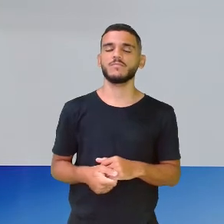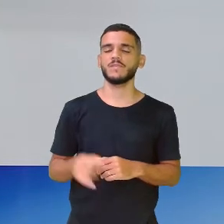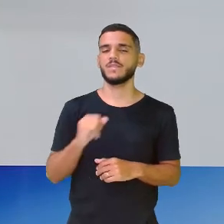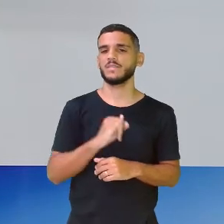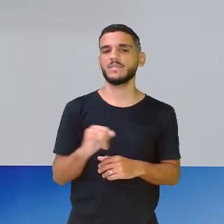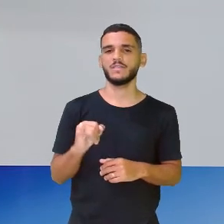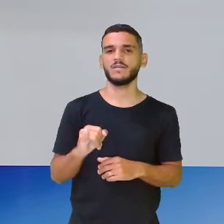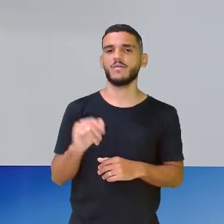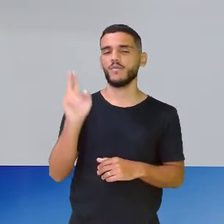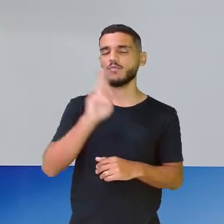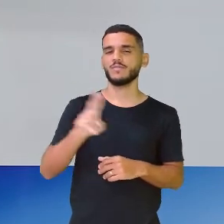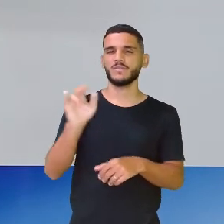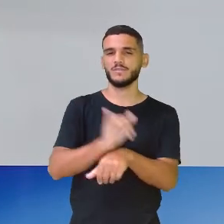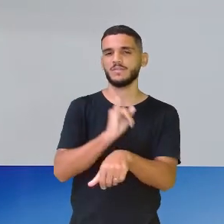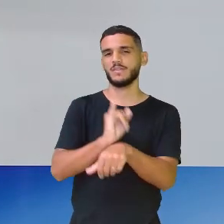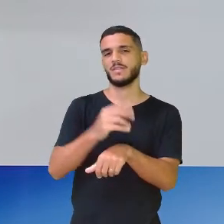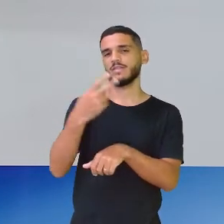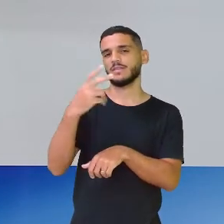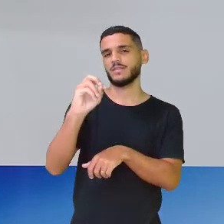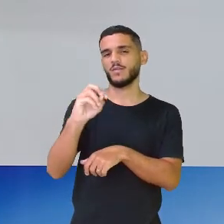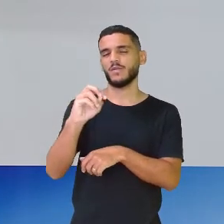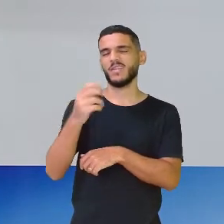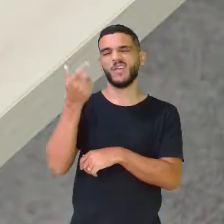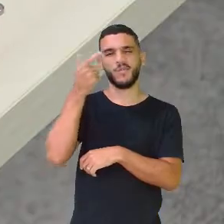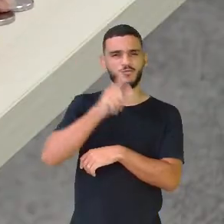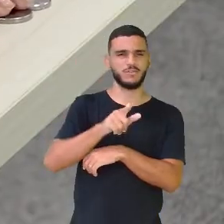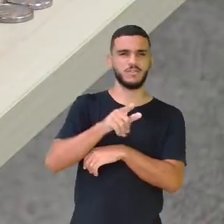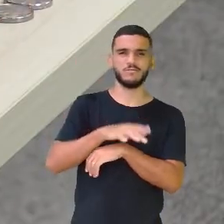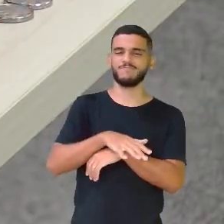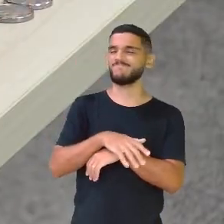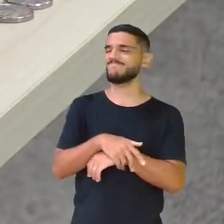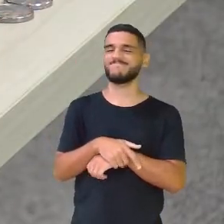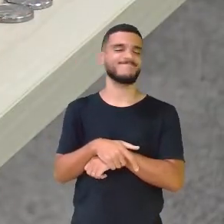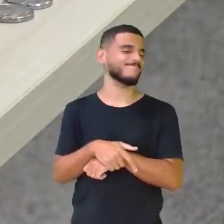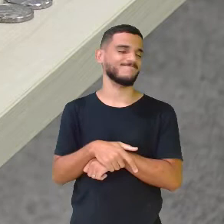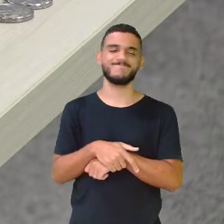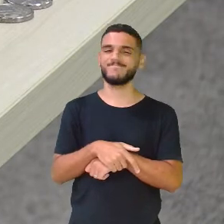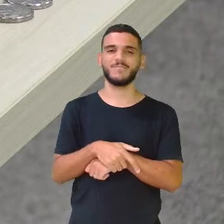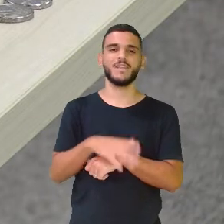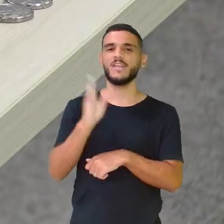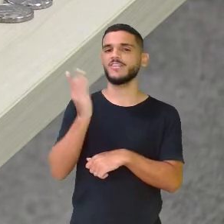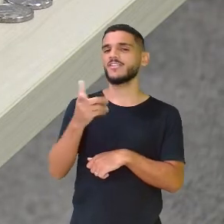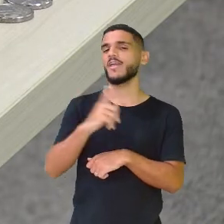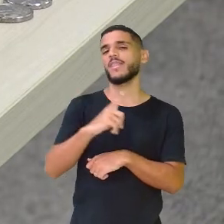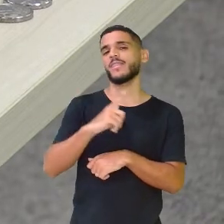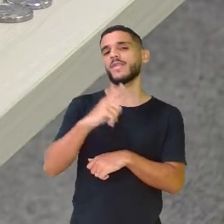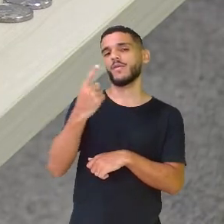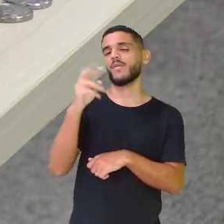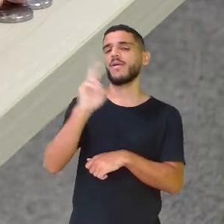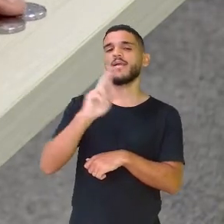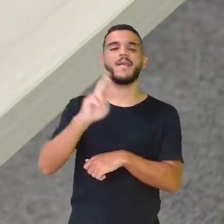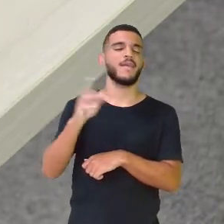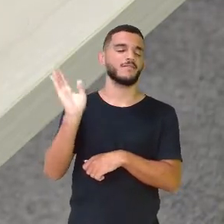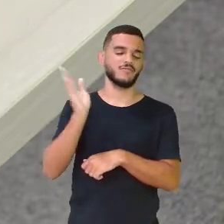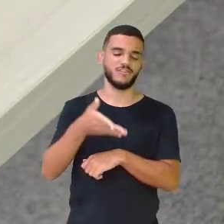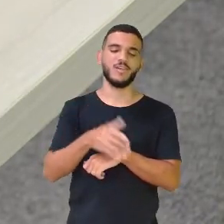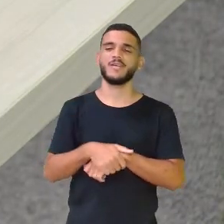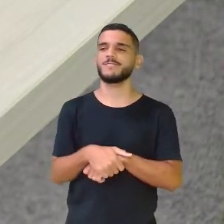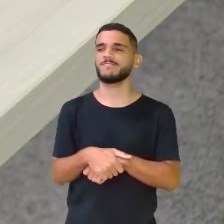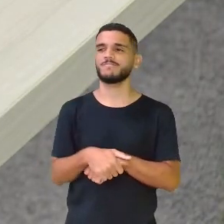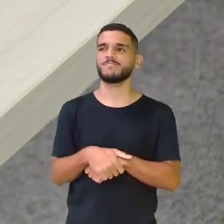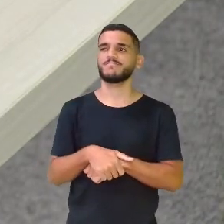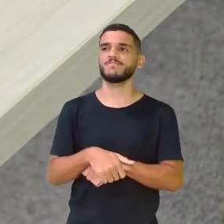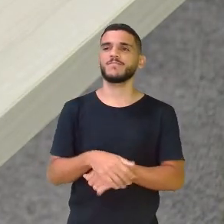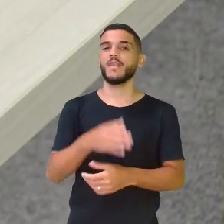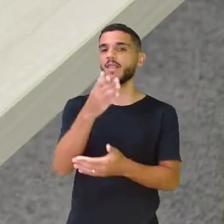eu consigo. Aqui eu já tenho R$1, pô. Pode não. 50 centavos pode não. Não era